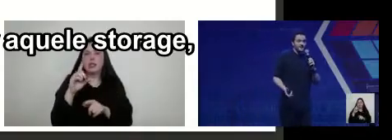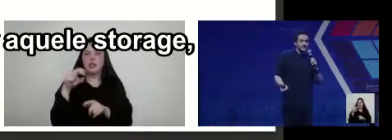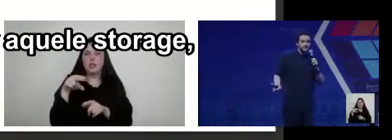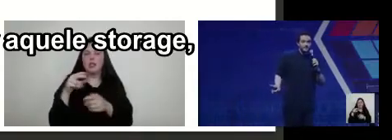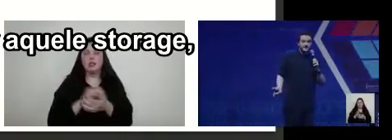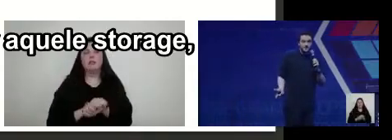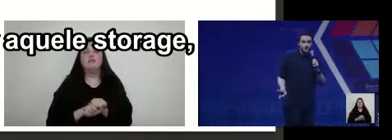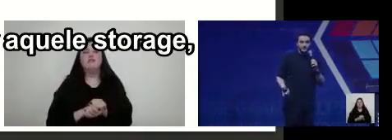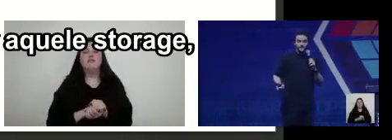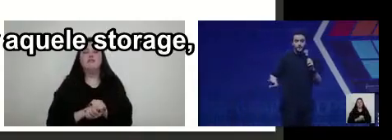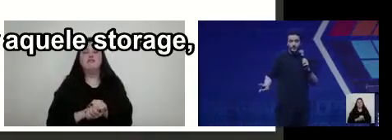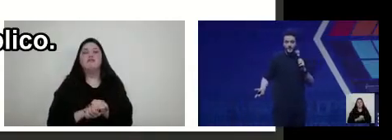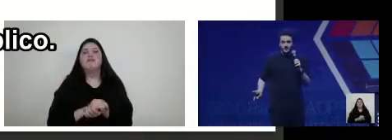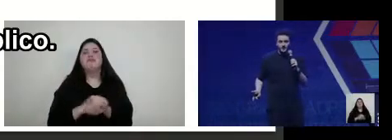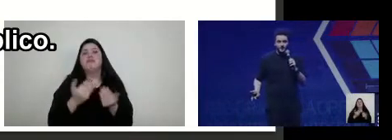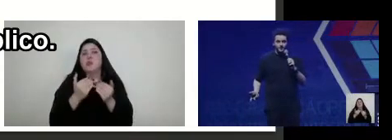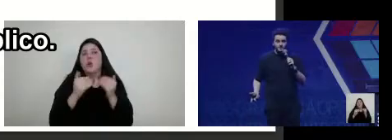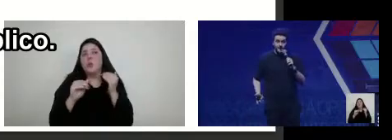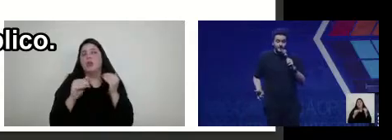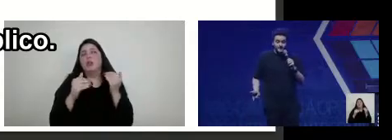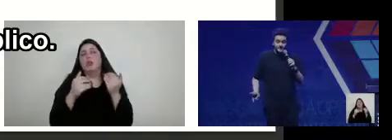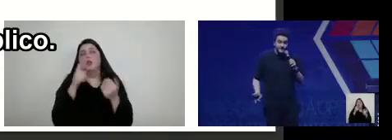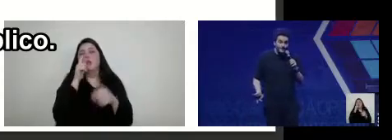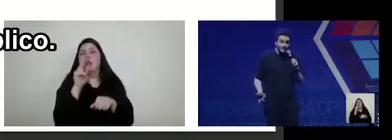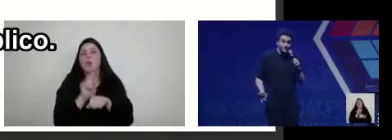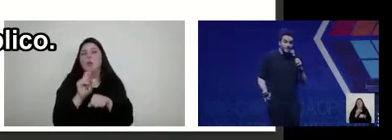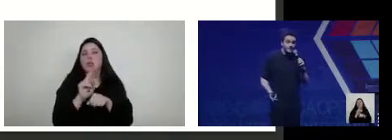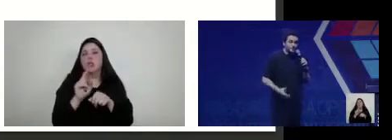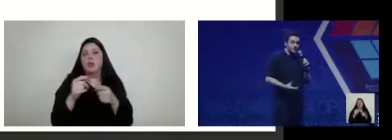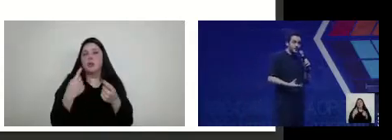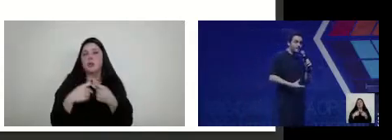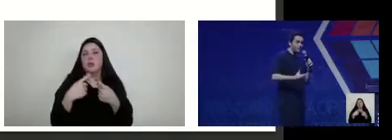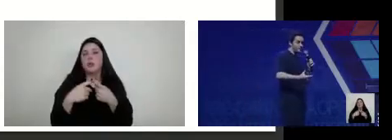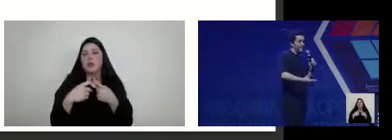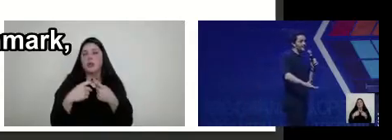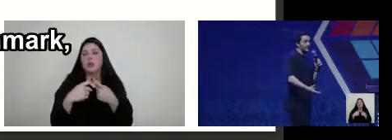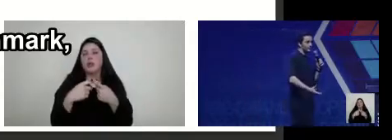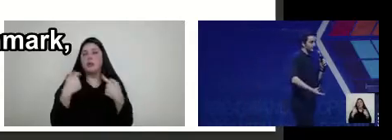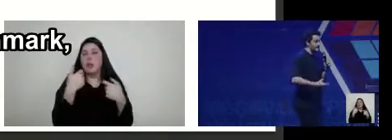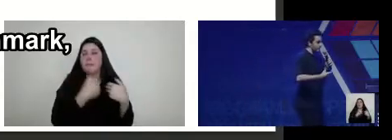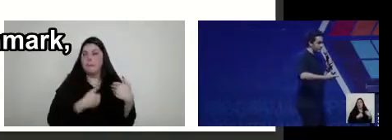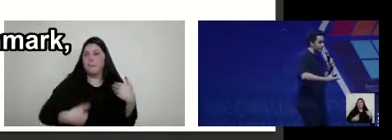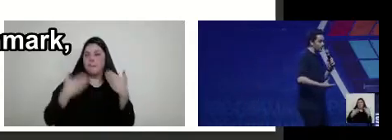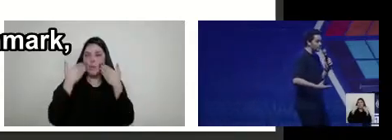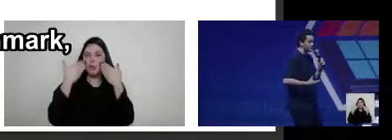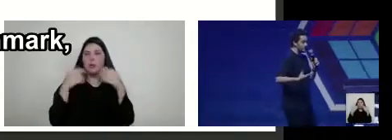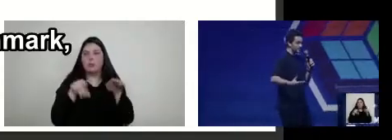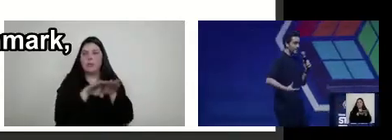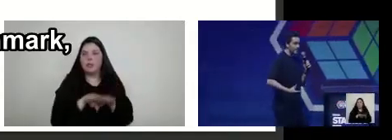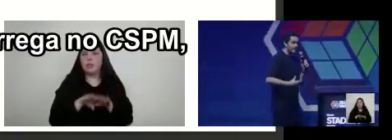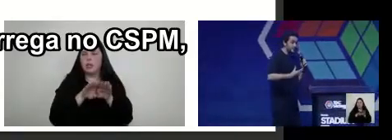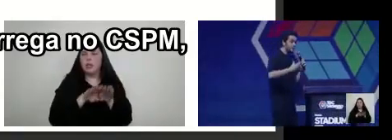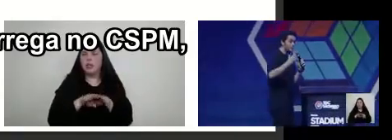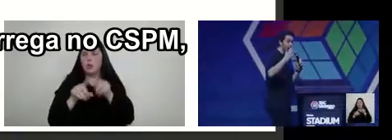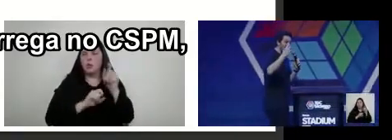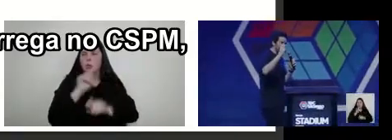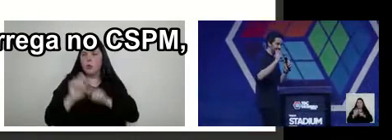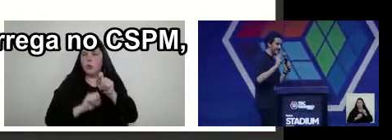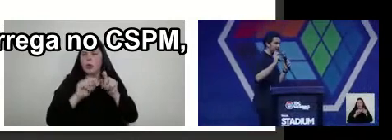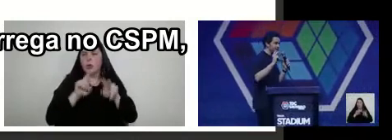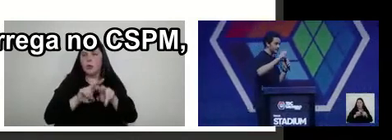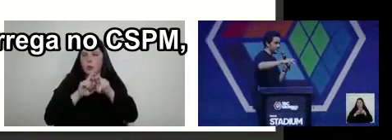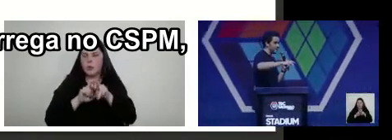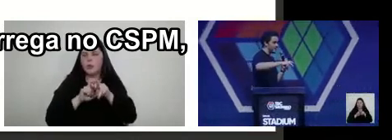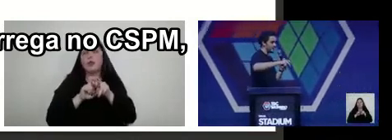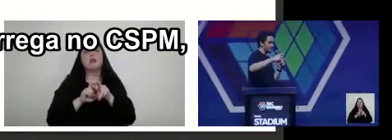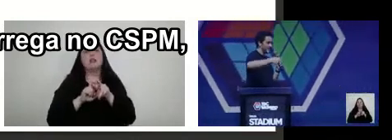talvez não faça sentido você proteger aquele storage, porque ele precisa ser público. Só que, por padrão, né, de acordo com o seu benchmark, de acordo com a